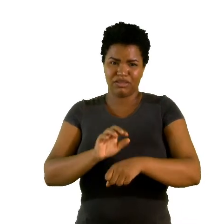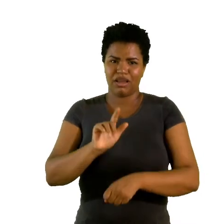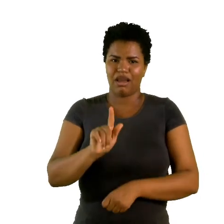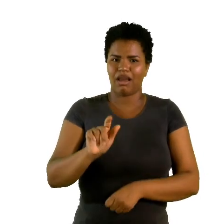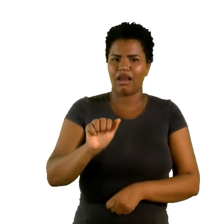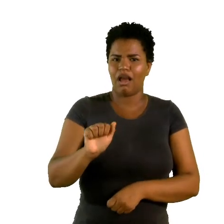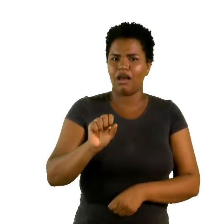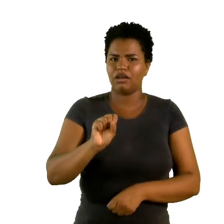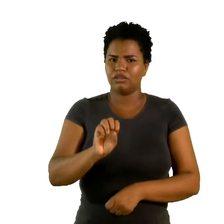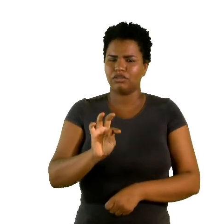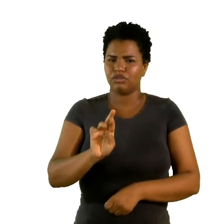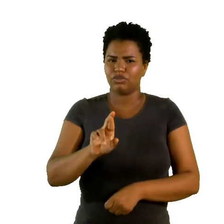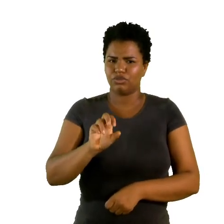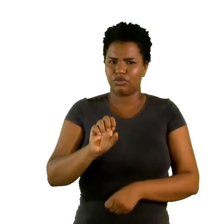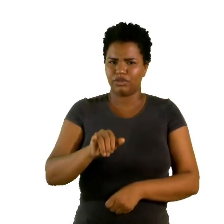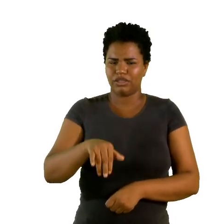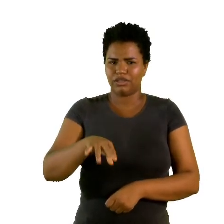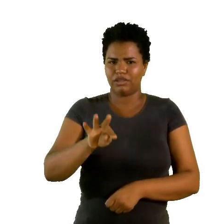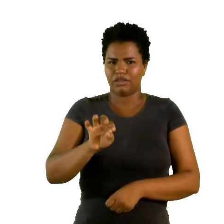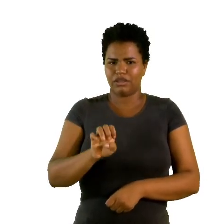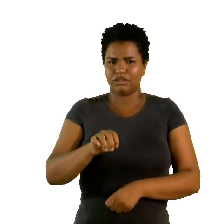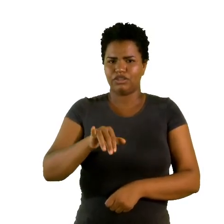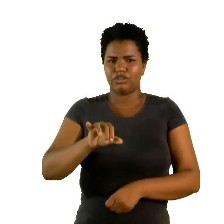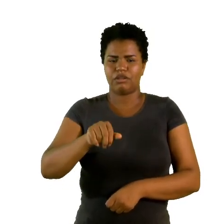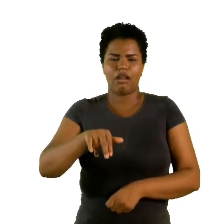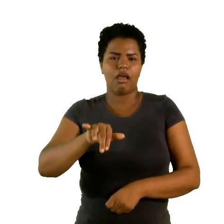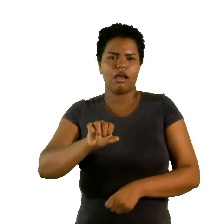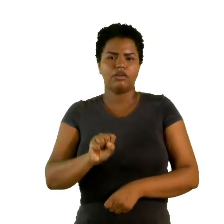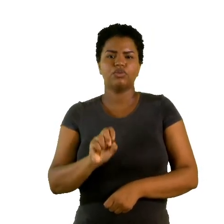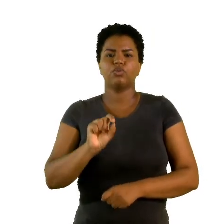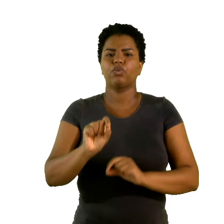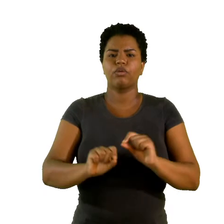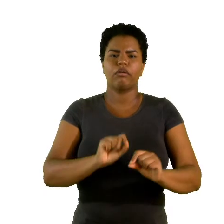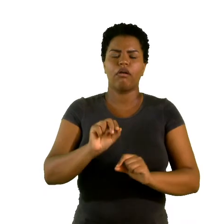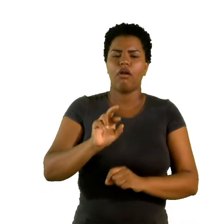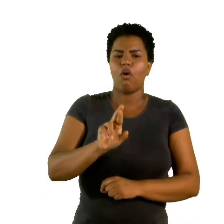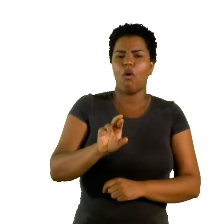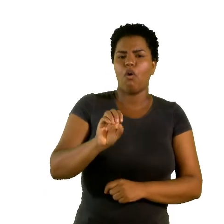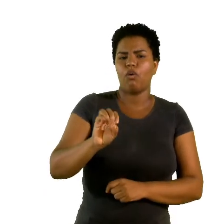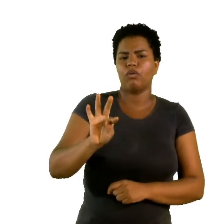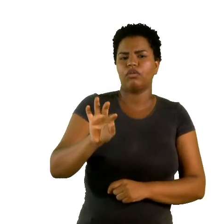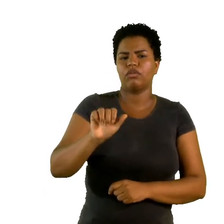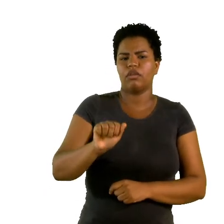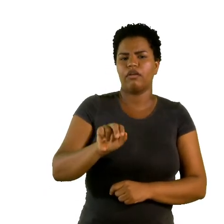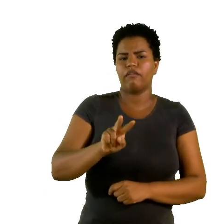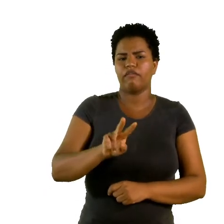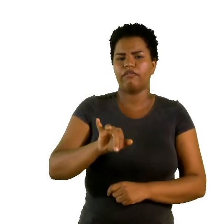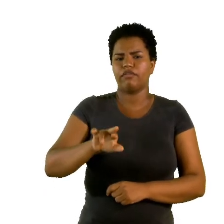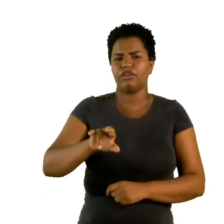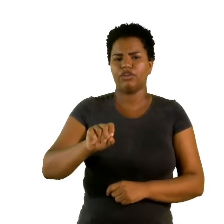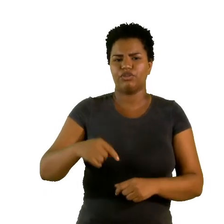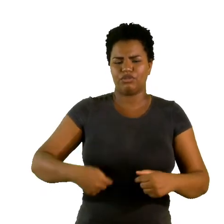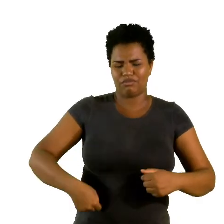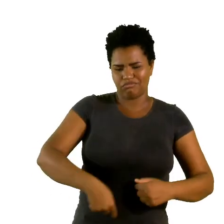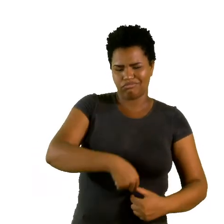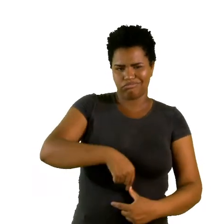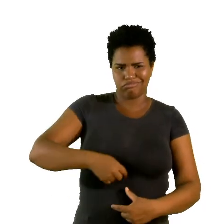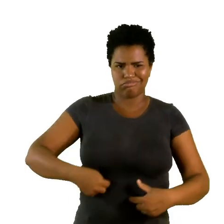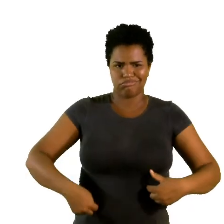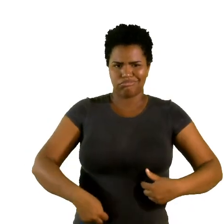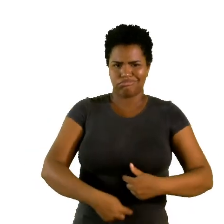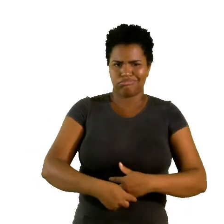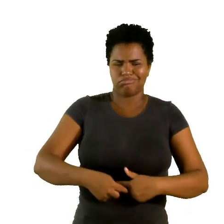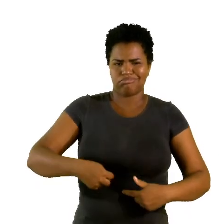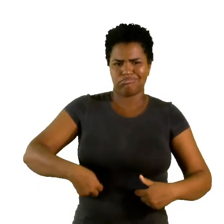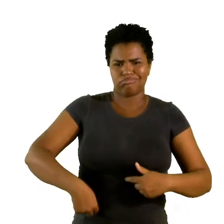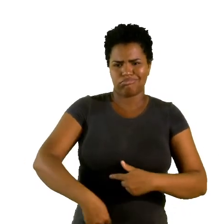como é o caso do rotavírus. O rotavírus é aquele que traz um desconforto muito